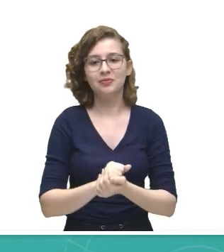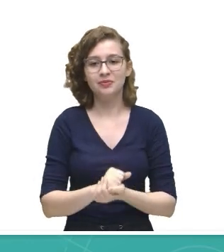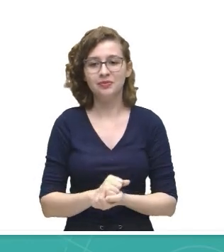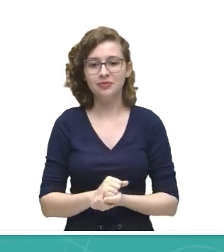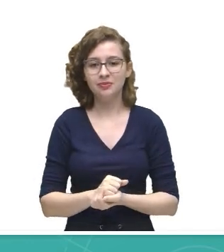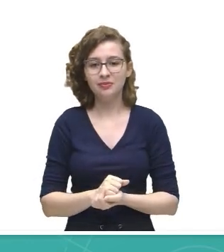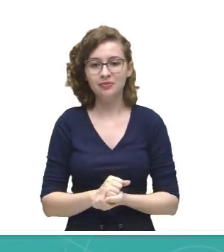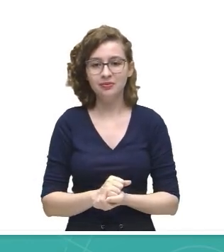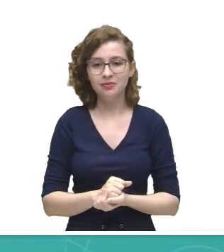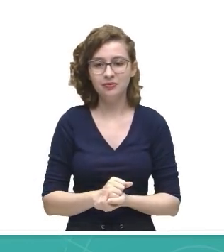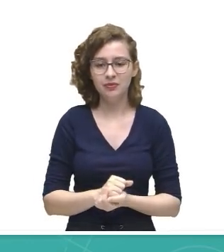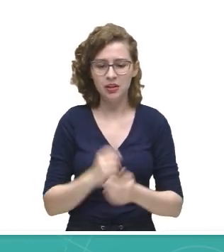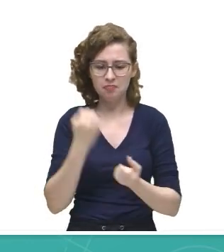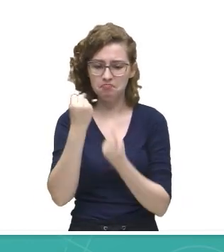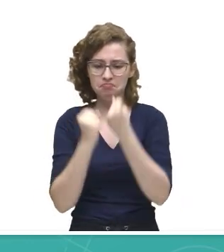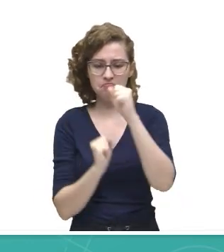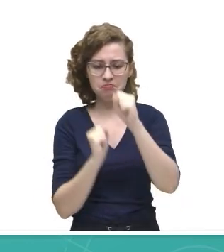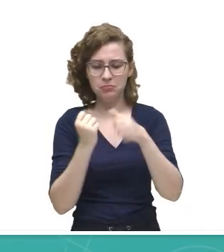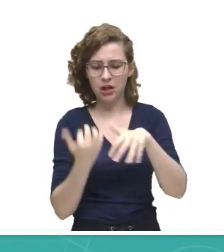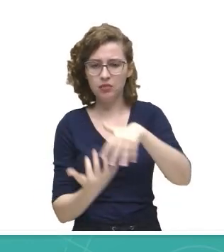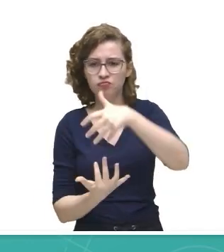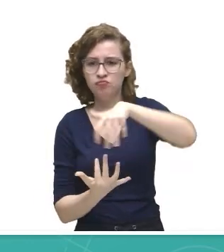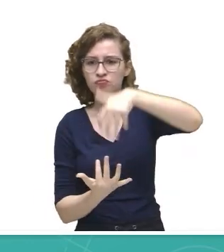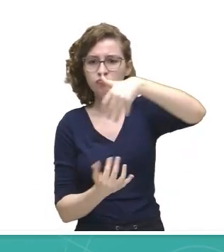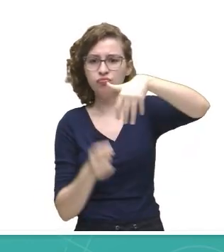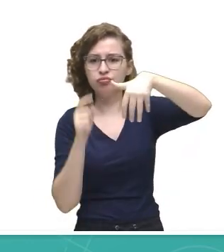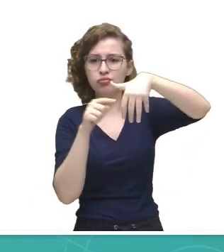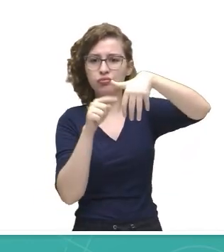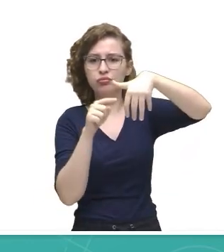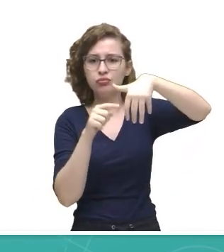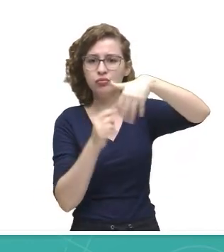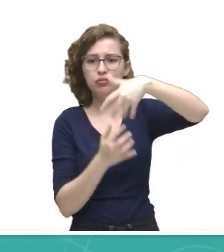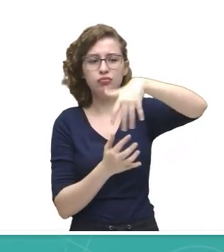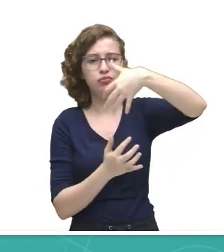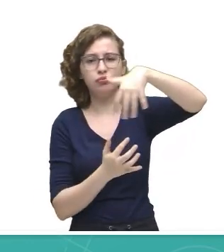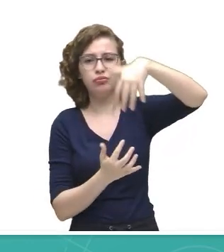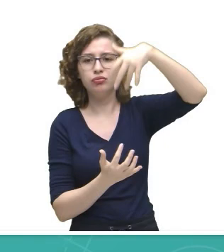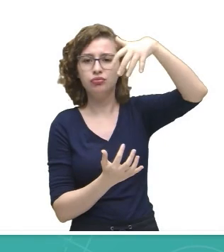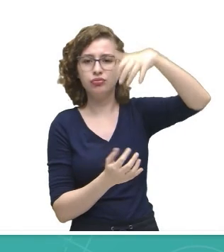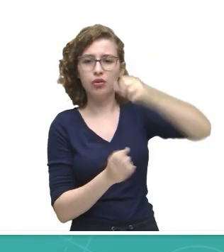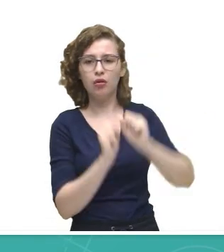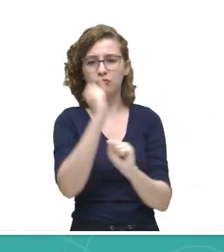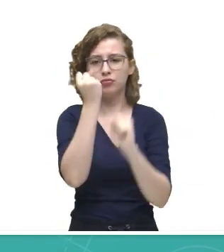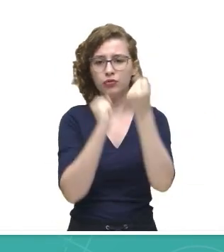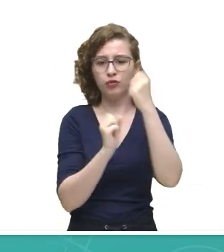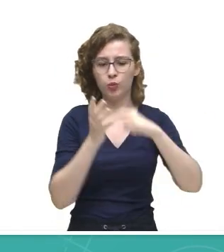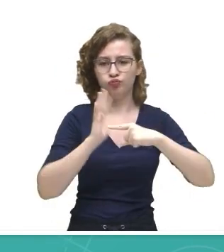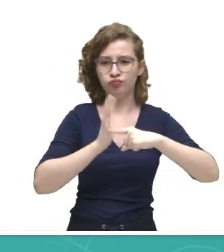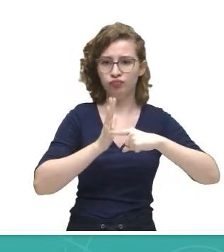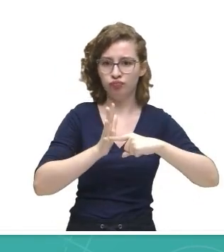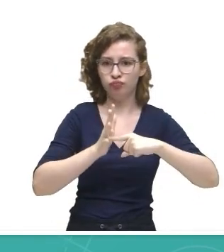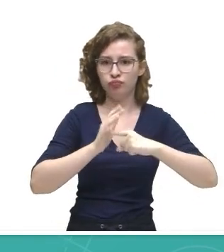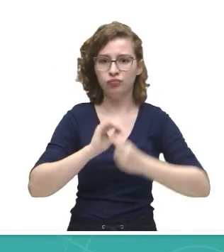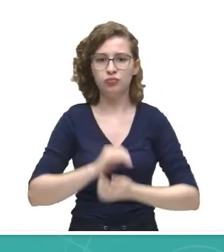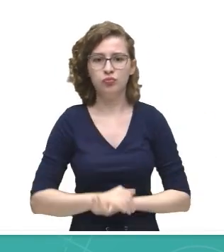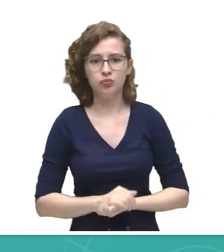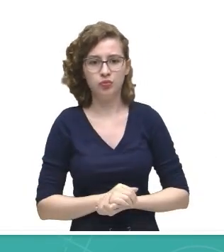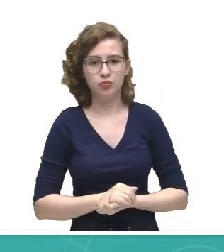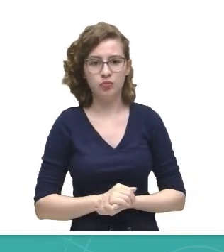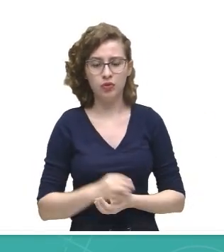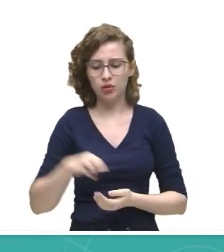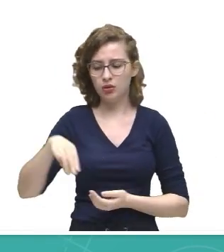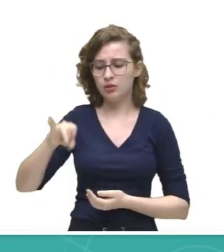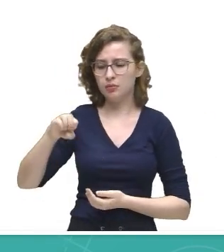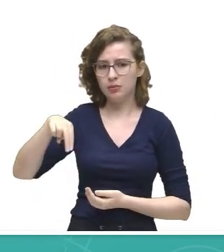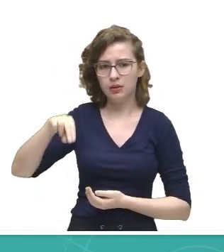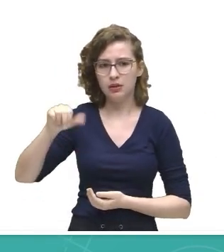facilitar porque é o combustível dessas máquinas. Então ter essas grandes minas de ferro e de carvão vai ajudar